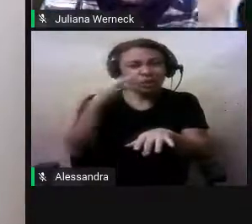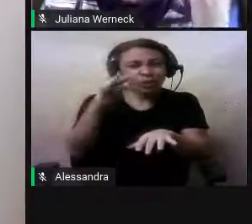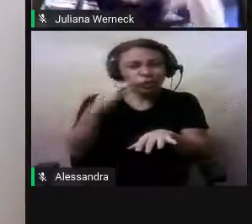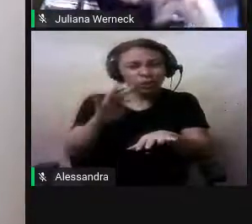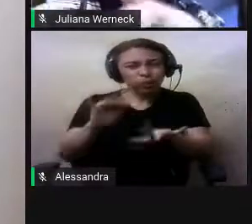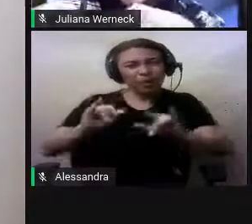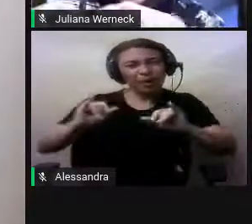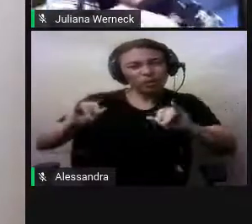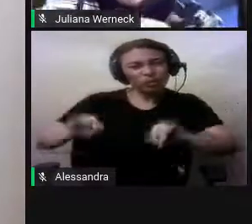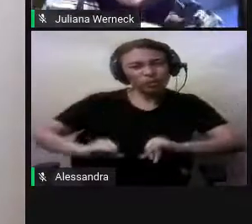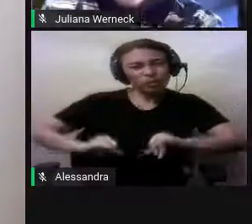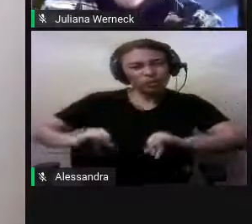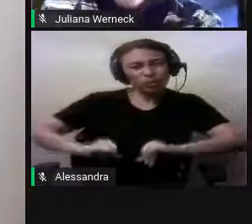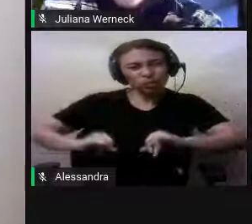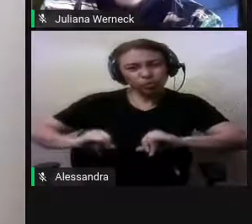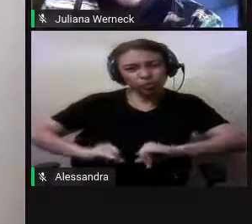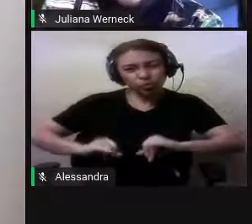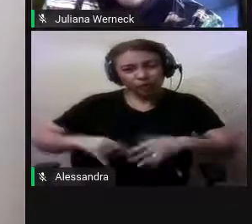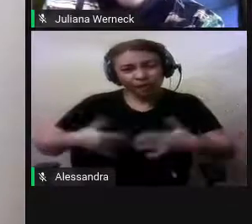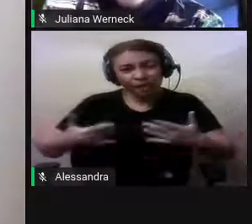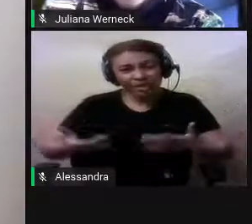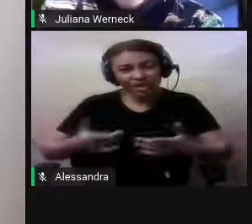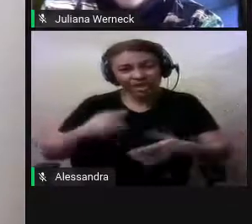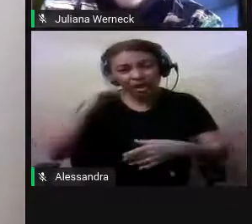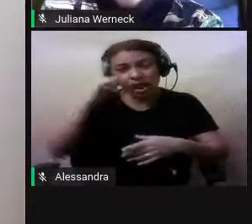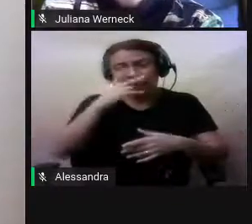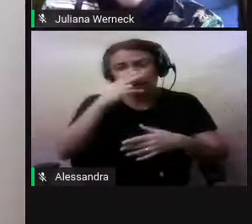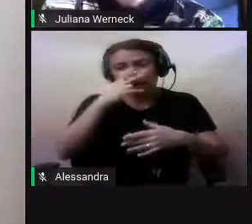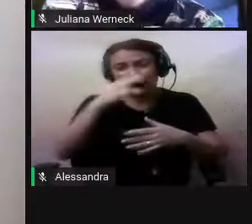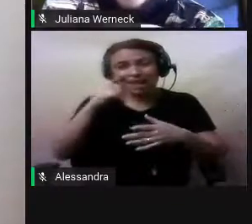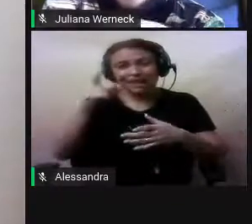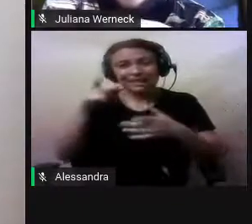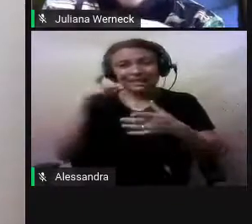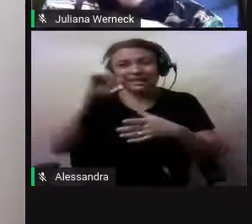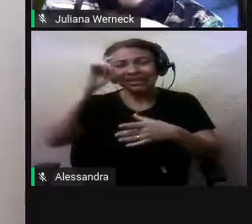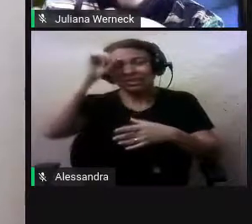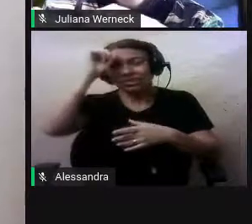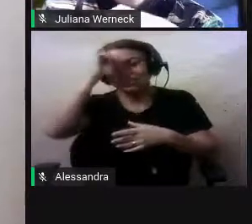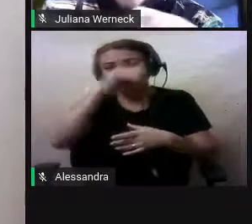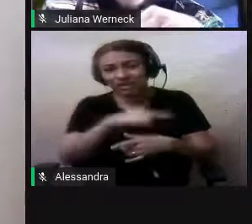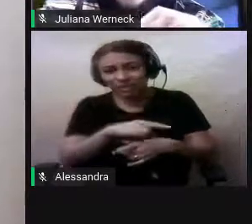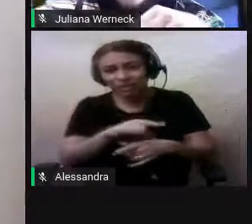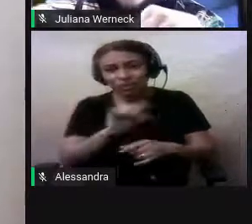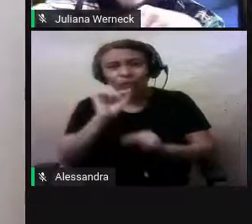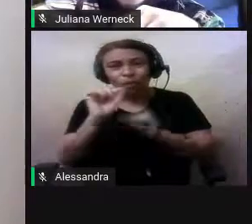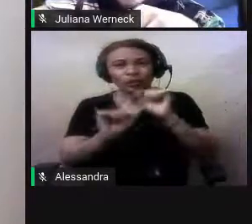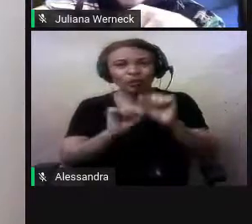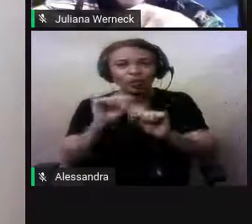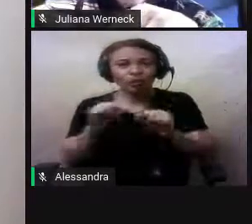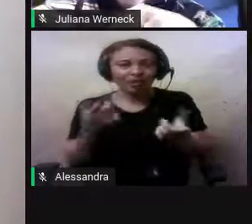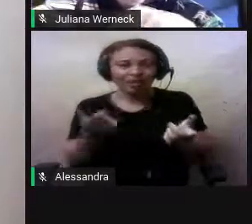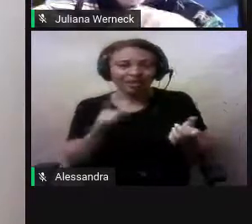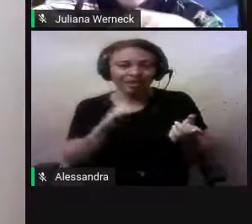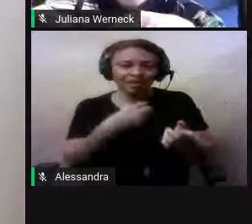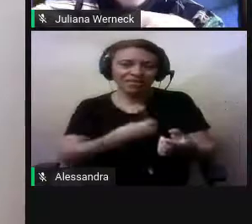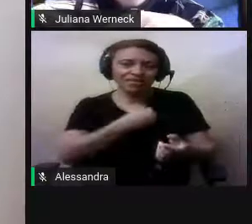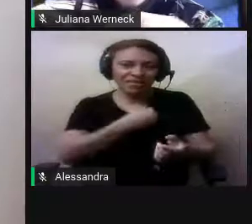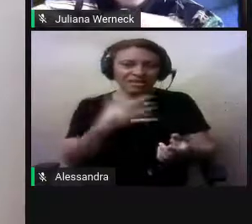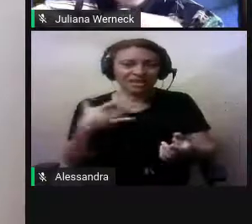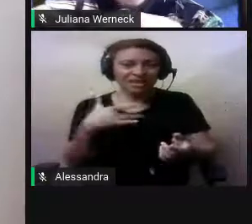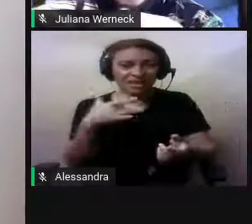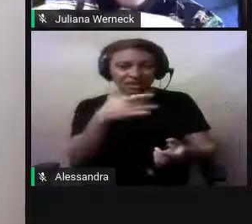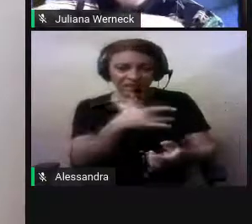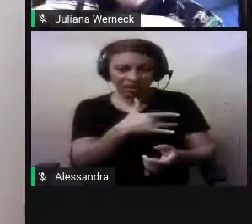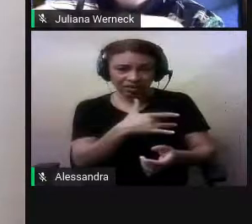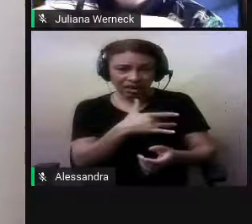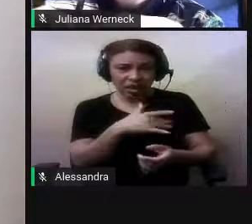de fazer atividade física. Aquilo para mim parece que ainda é mais difícil do que não ter uma vida saudável, porque provavelmente